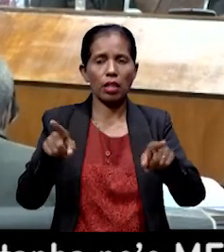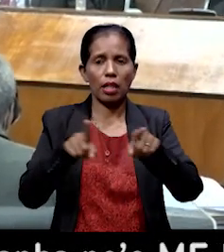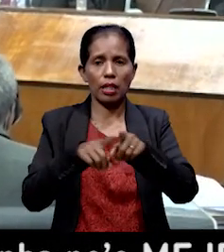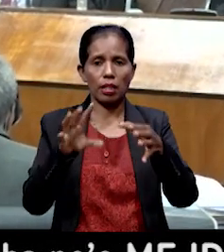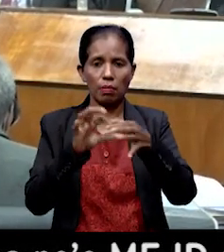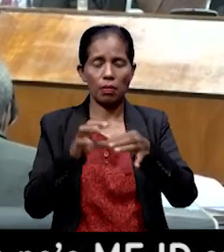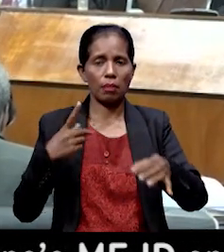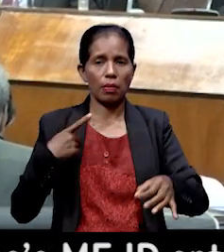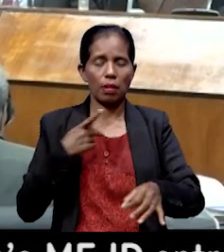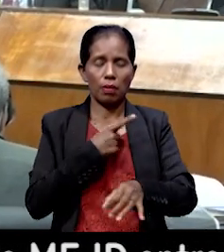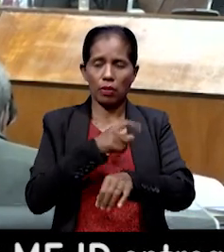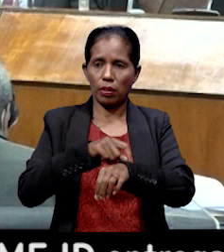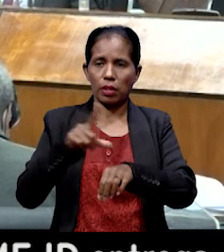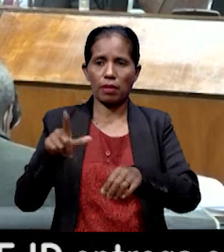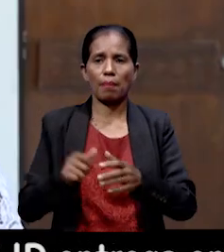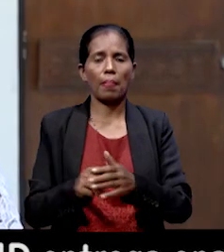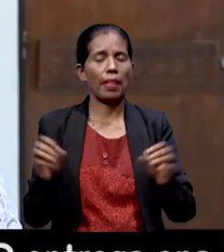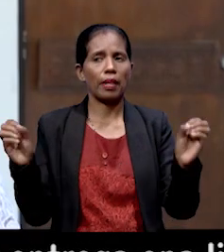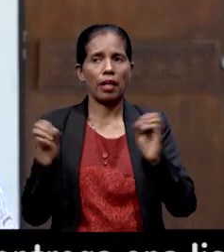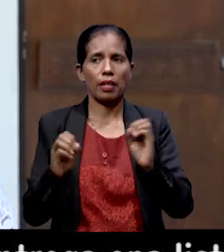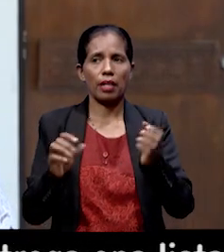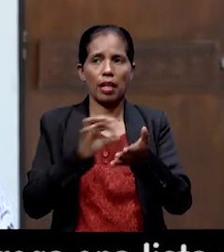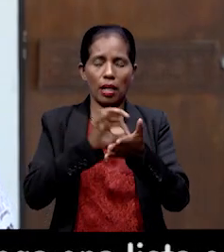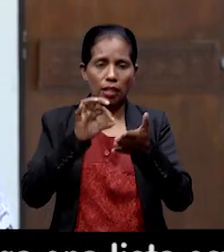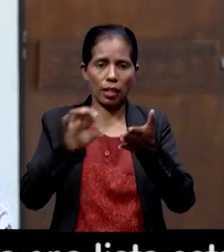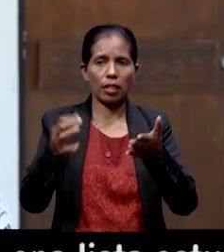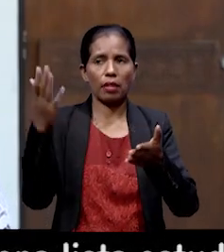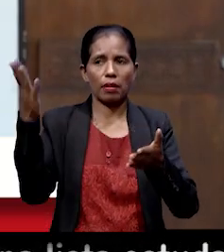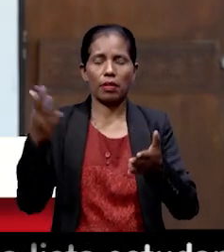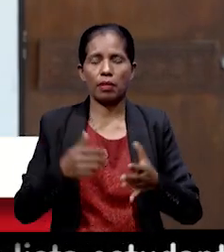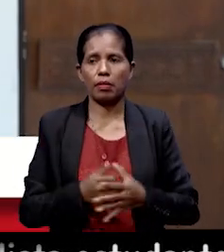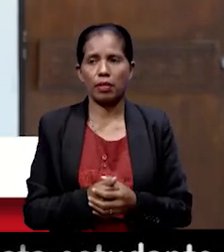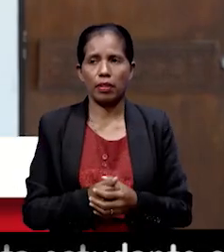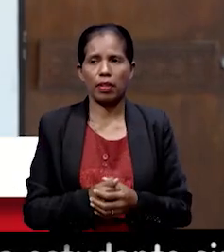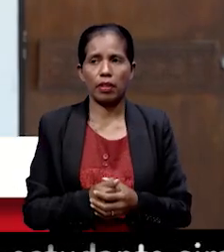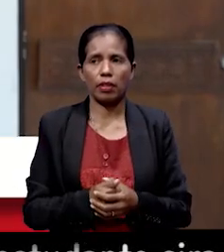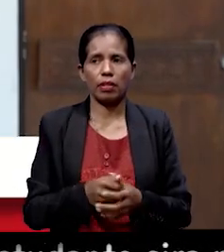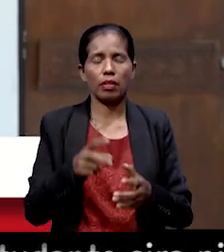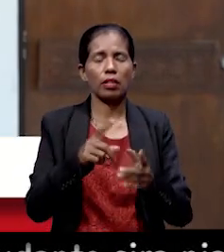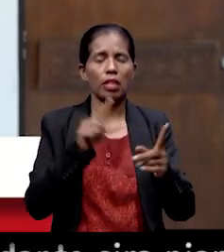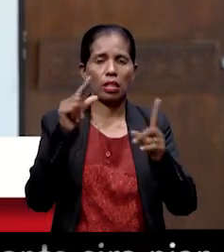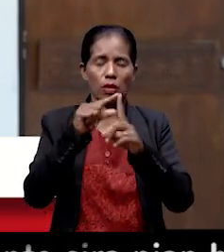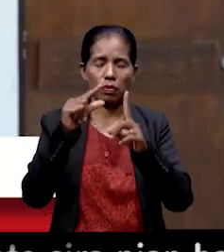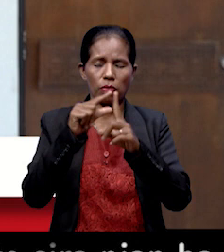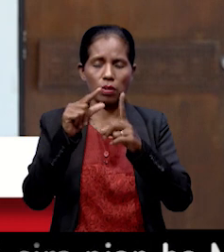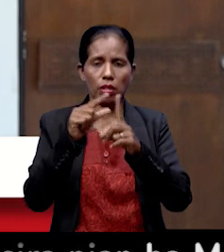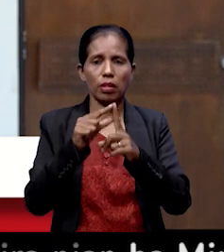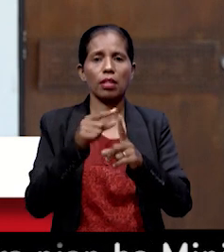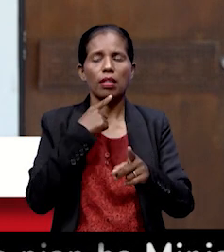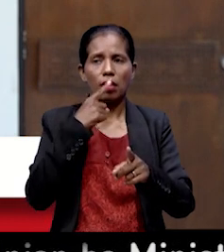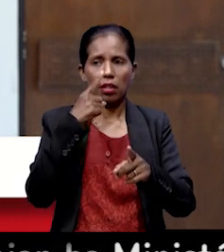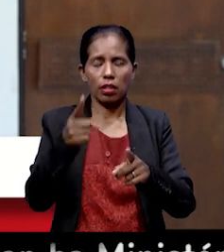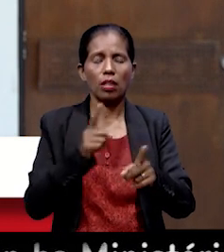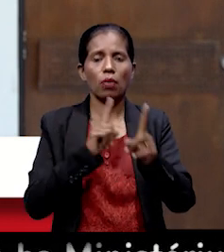nacional. Lai hegian ida ne be mahakerek ba henba ba verba linguagem ida ne be mak dehangkat